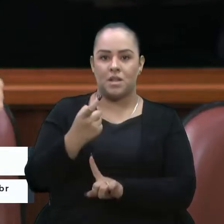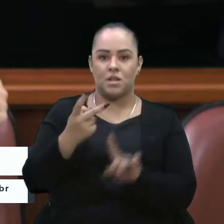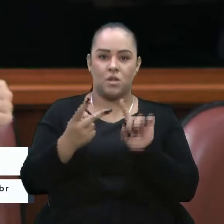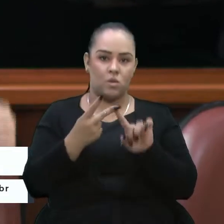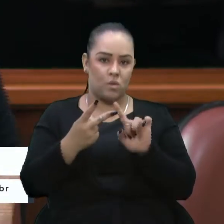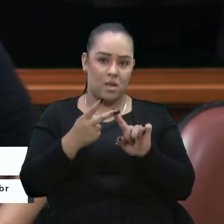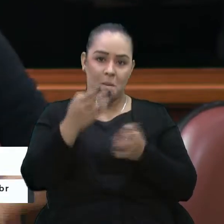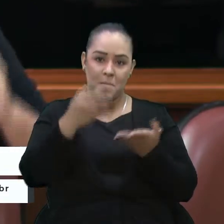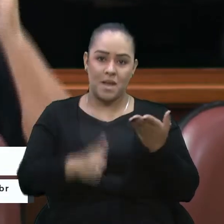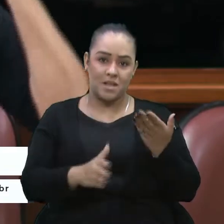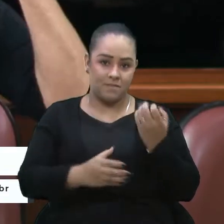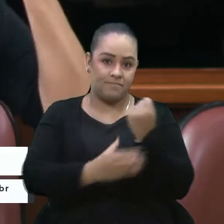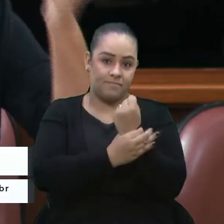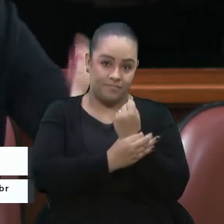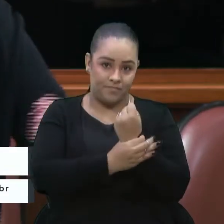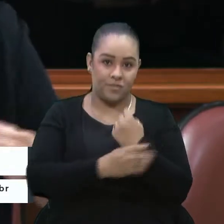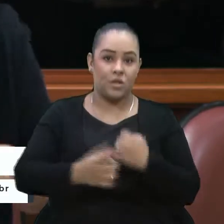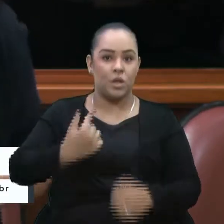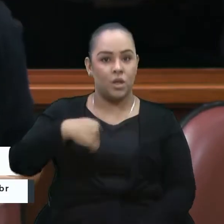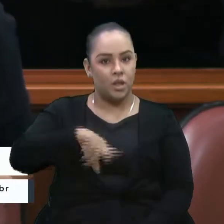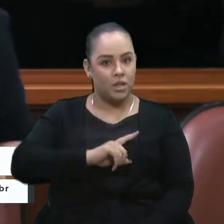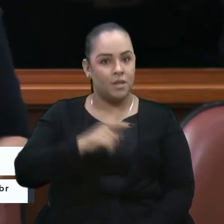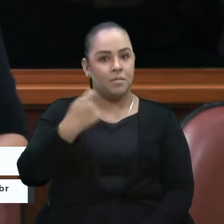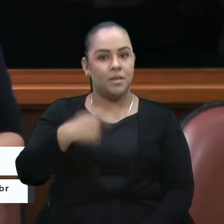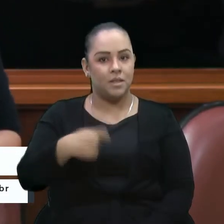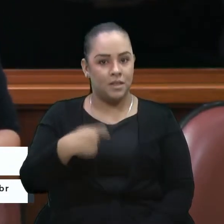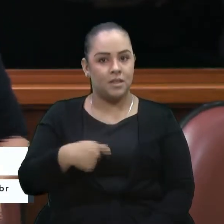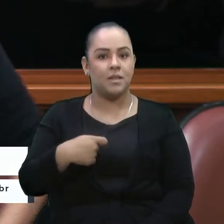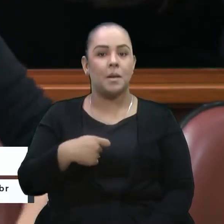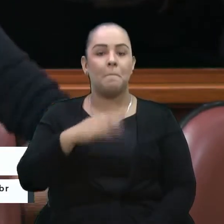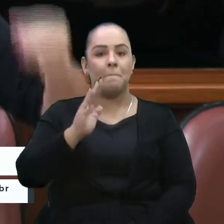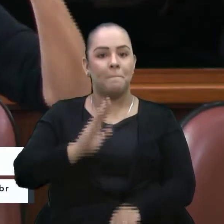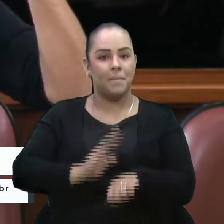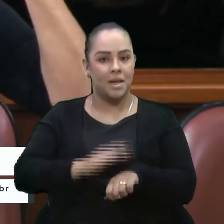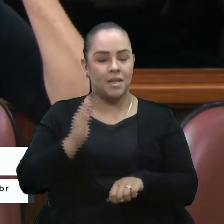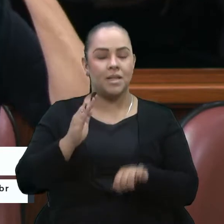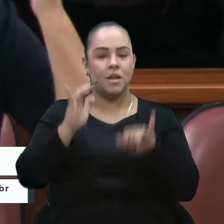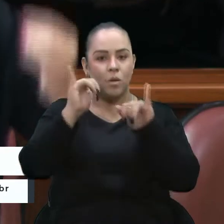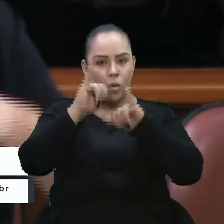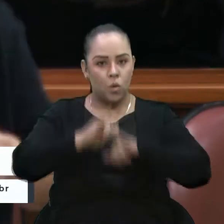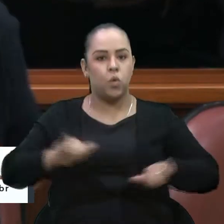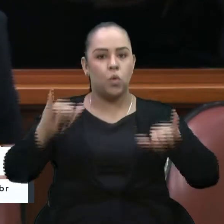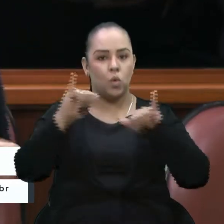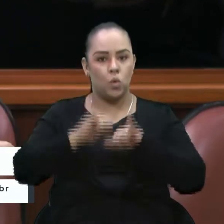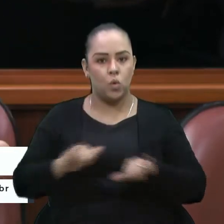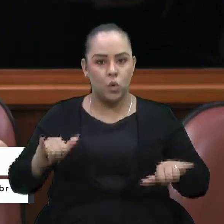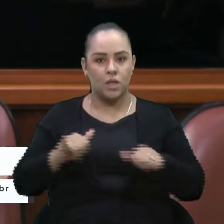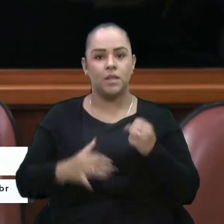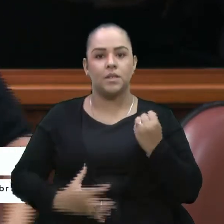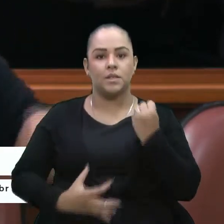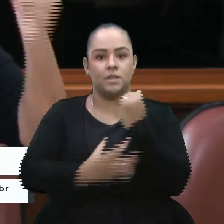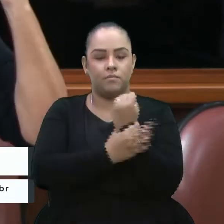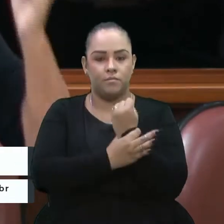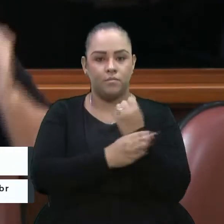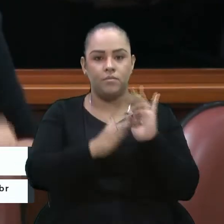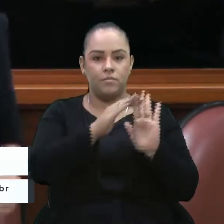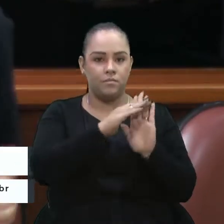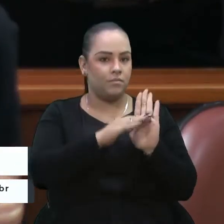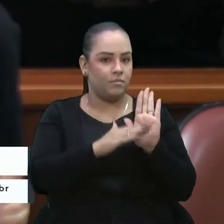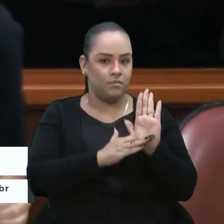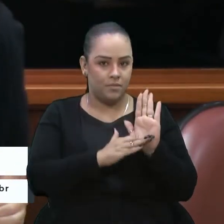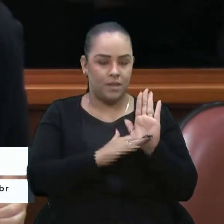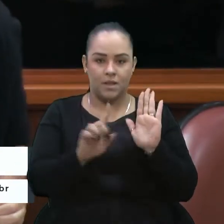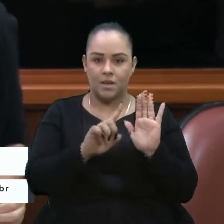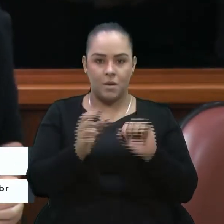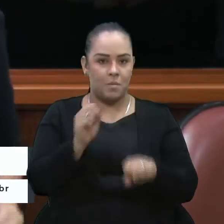sua garantia. Então, nós precisamos aumentar as campanhas, precisamos garantir os protocolos e não